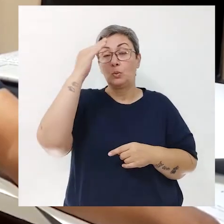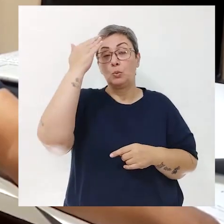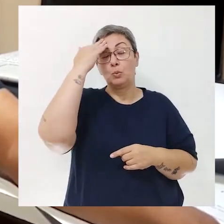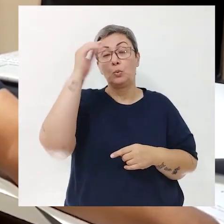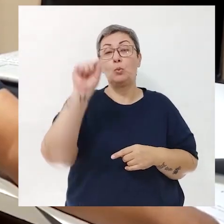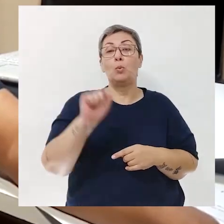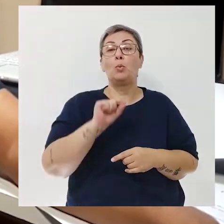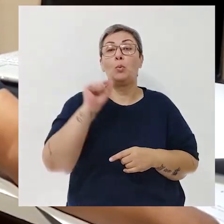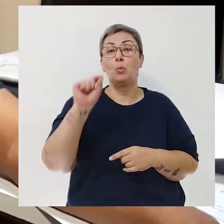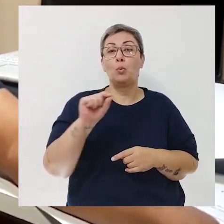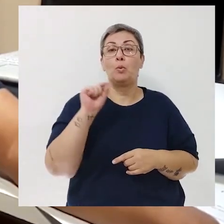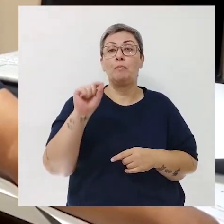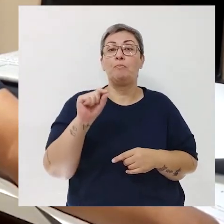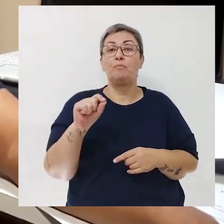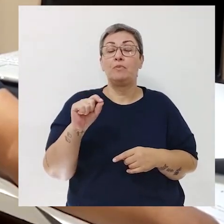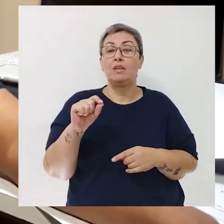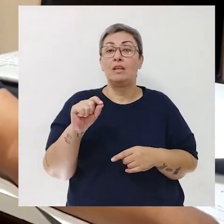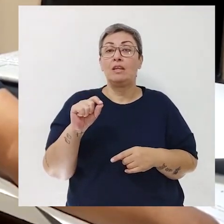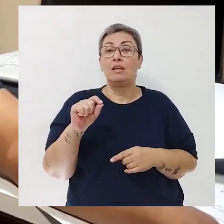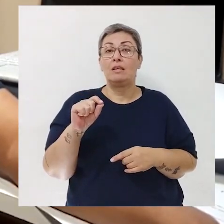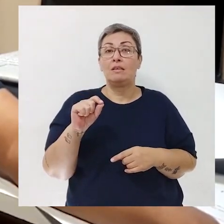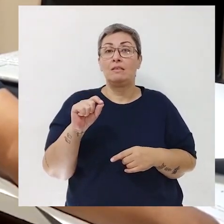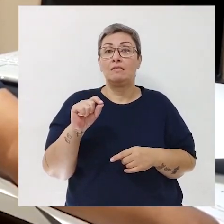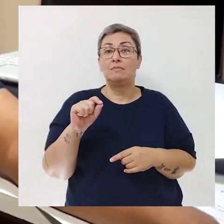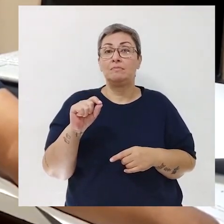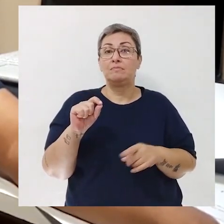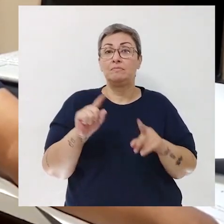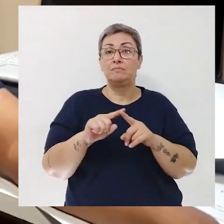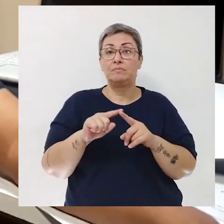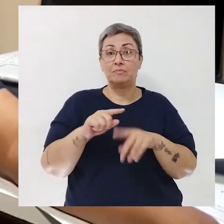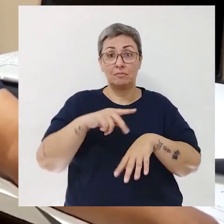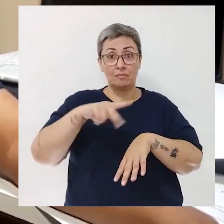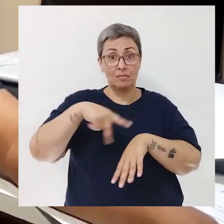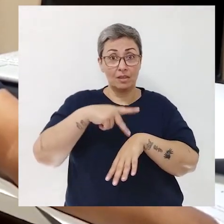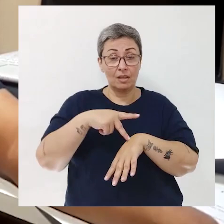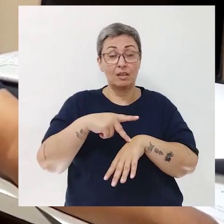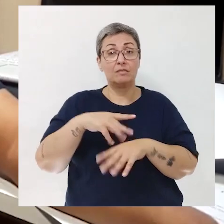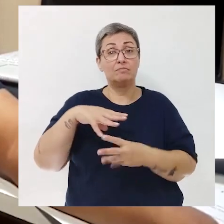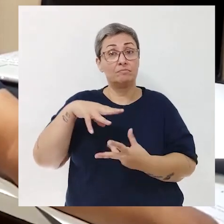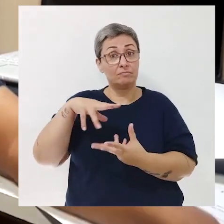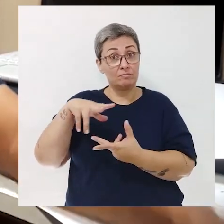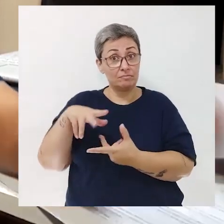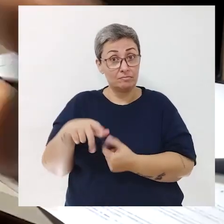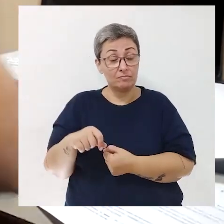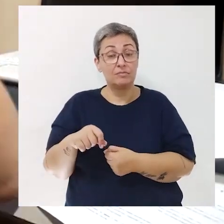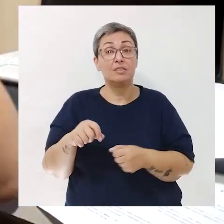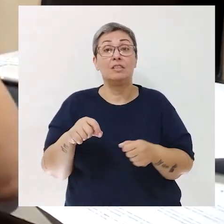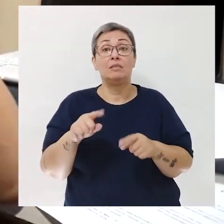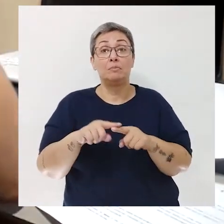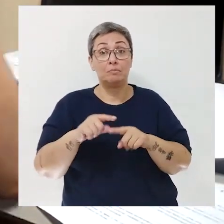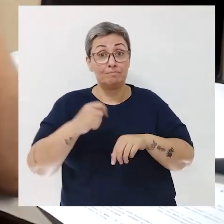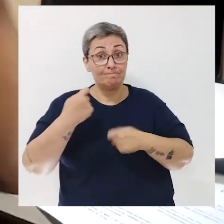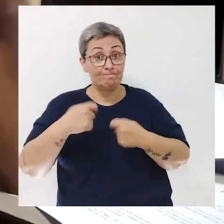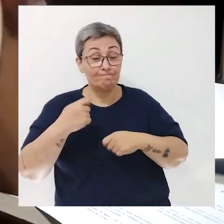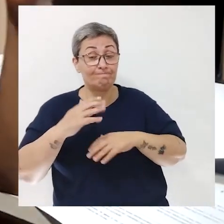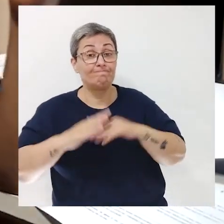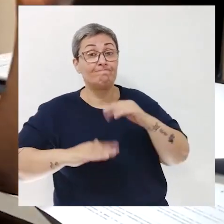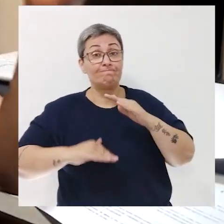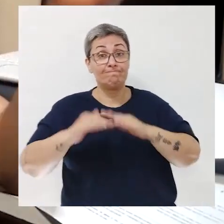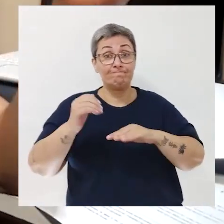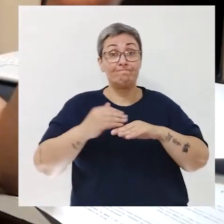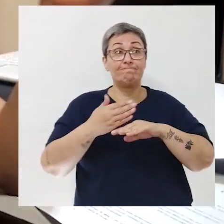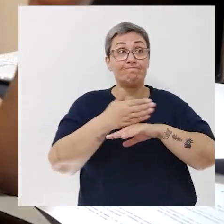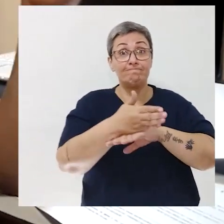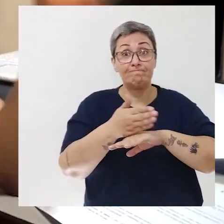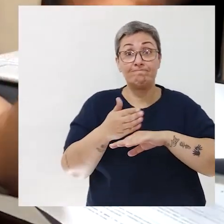entendermos o quanto ainda o nosso país e o mundo tem a fazer para levar